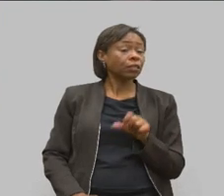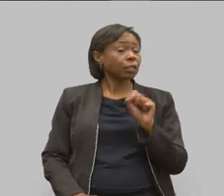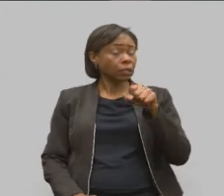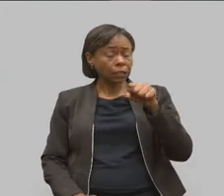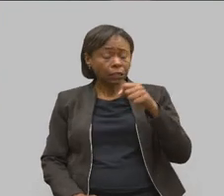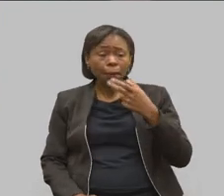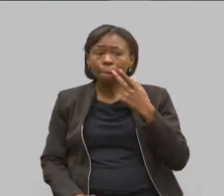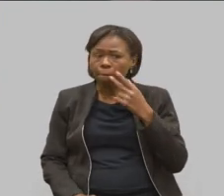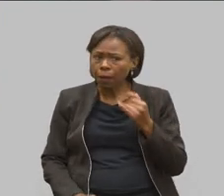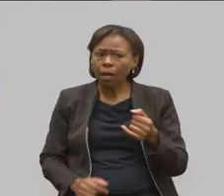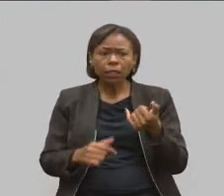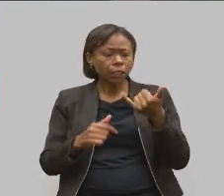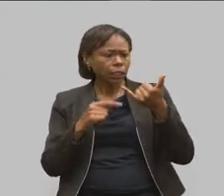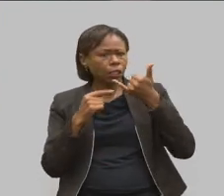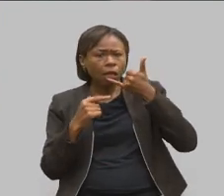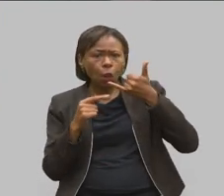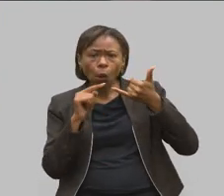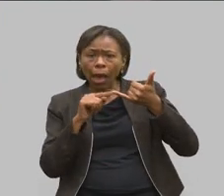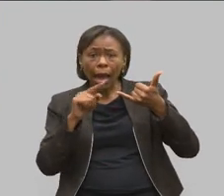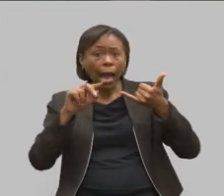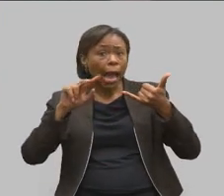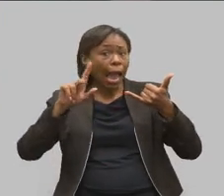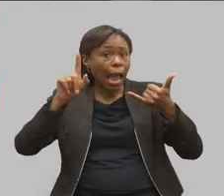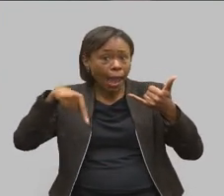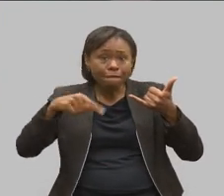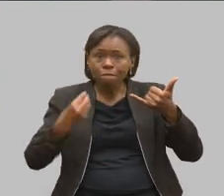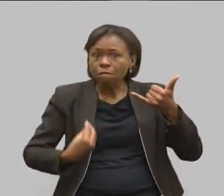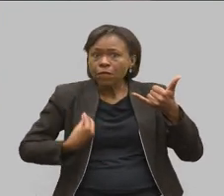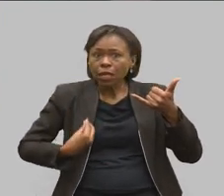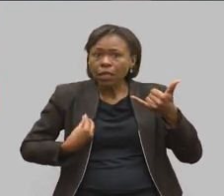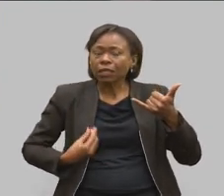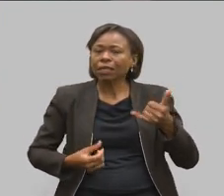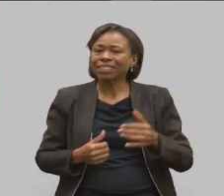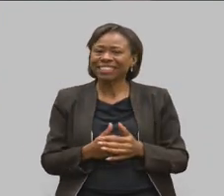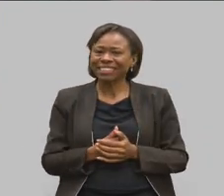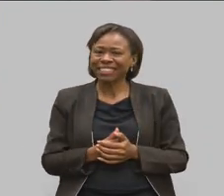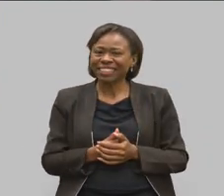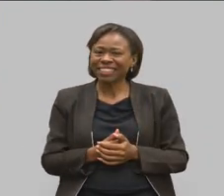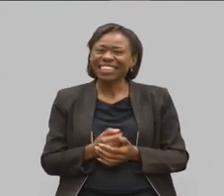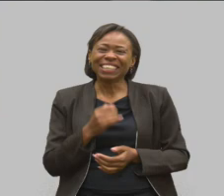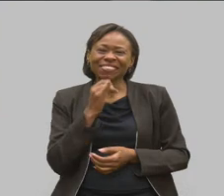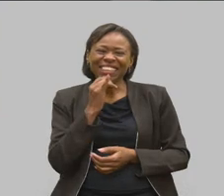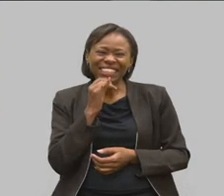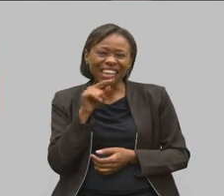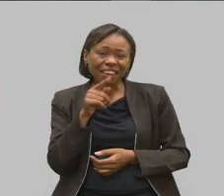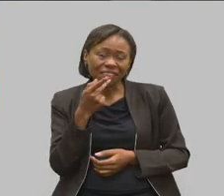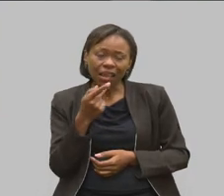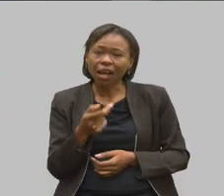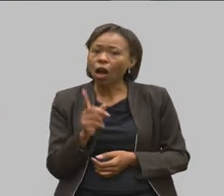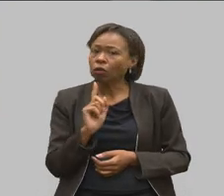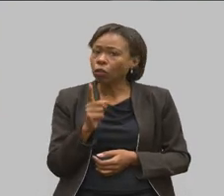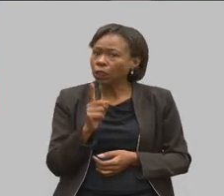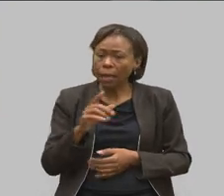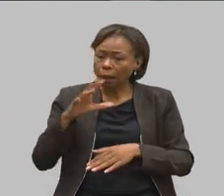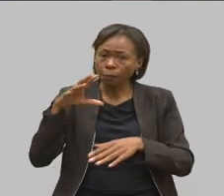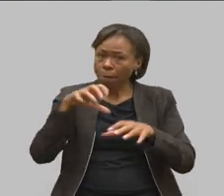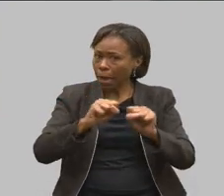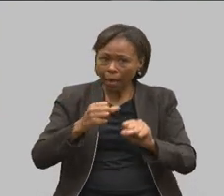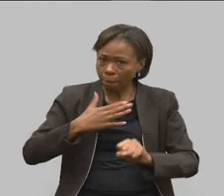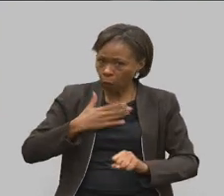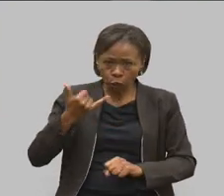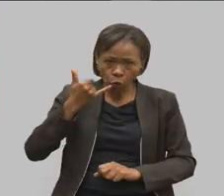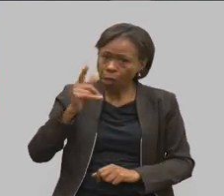é vida tipo assim quando eu fizer alguma coisa de errado você não confisa o meu celular não celular é vida para mim é